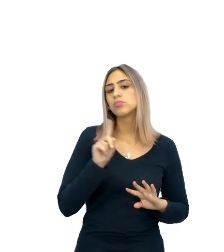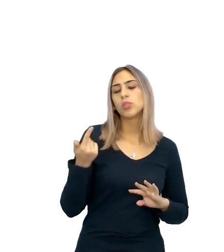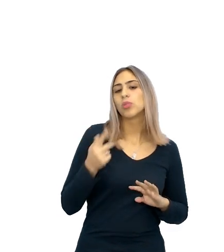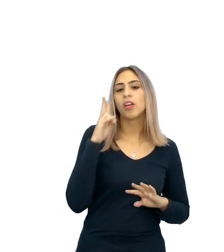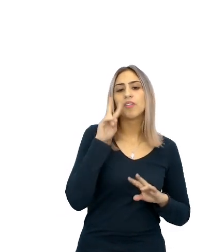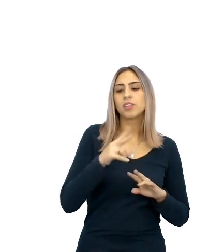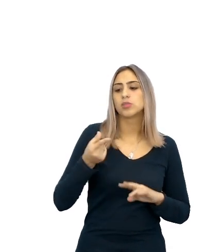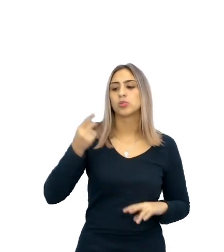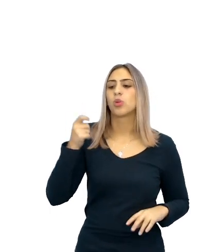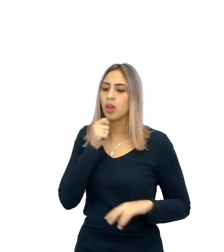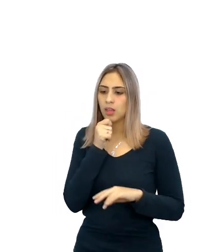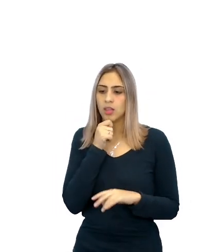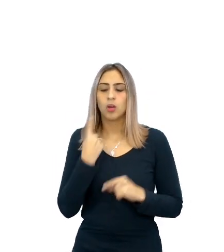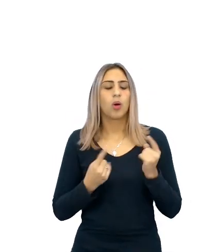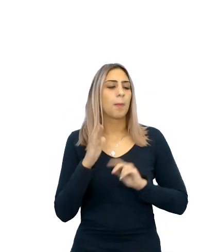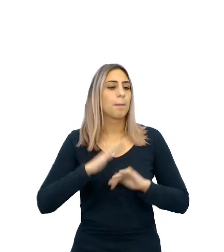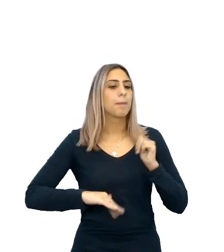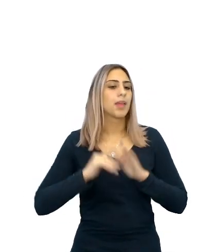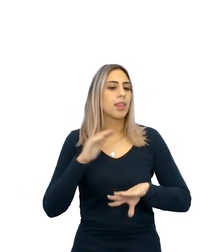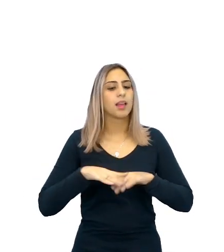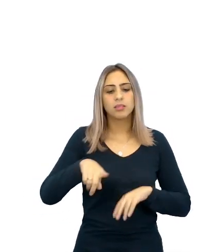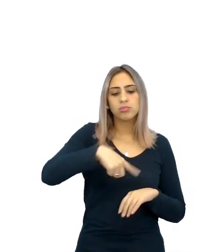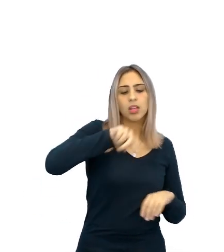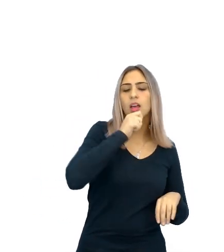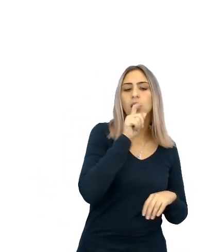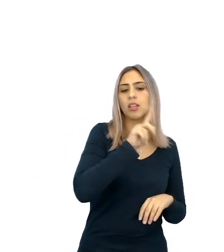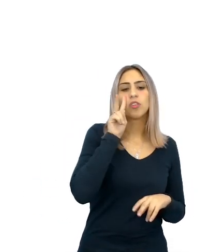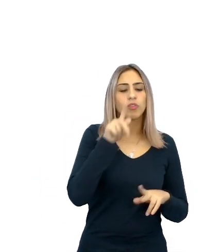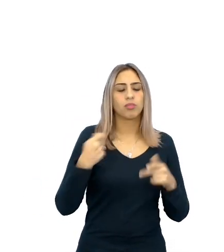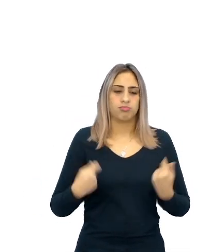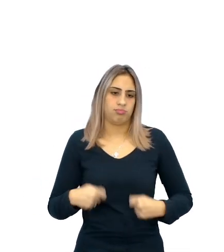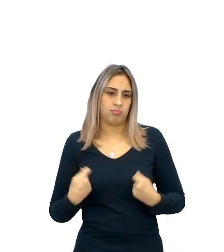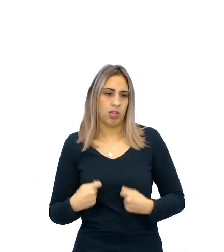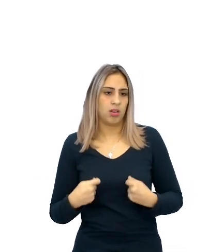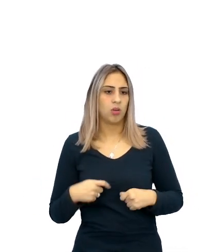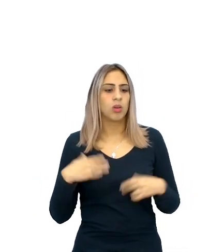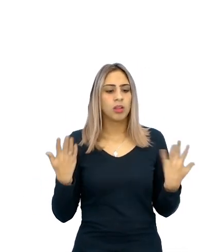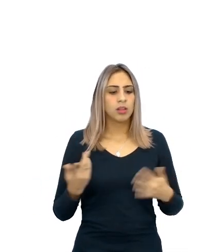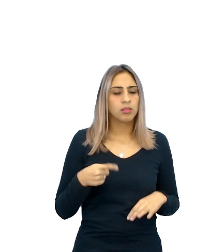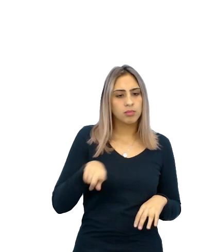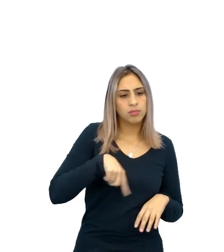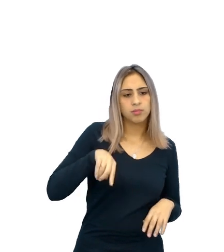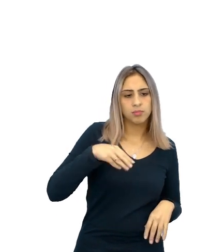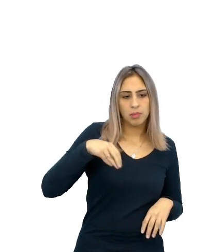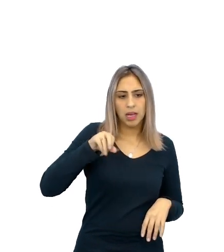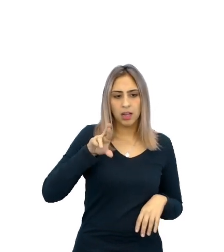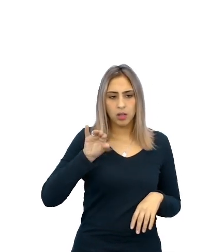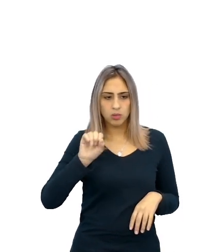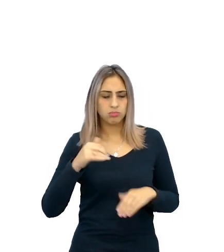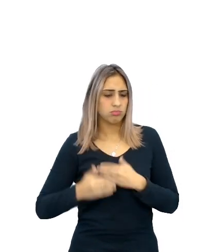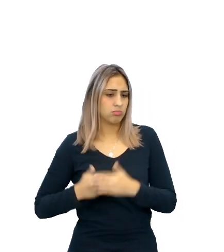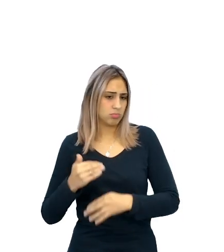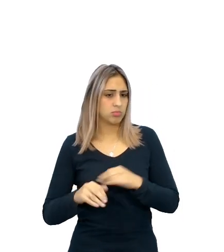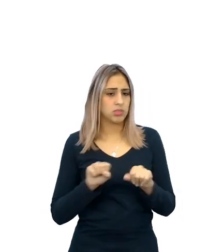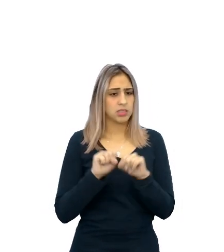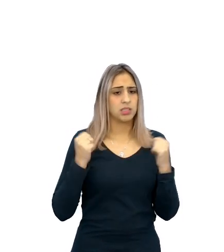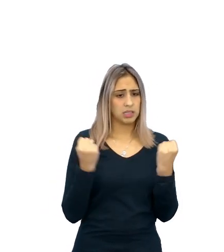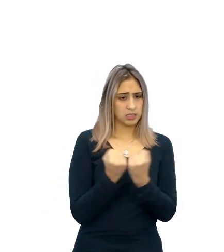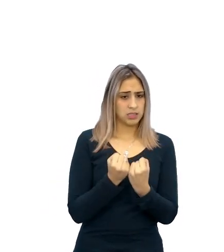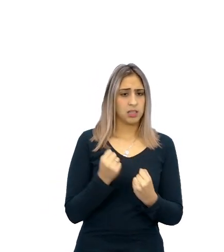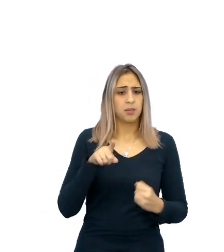tenham visto ainda, né? Quais habilidades que eles não tenham acessado. Então, os marcos de envolvimento, sintetizando